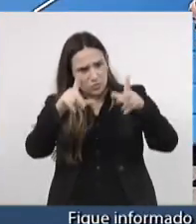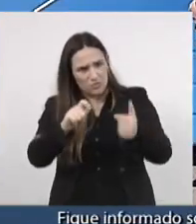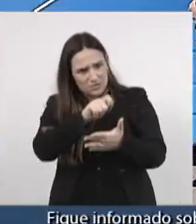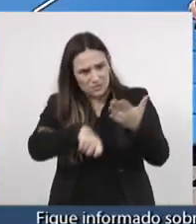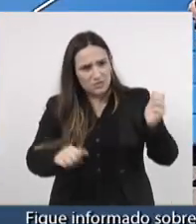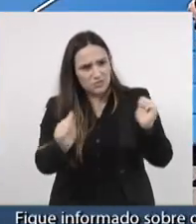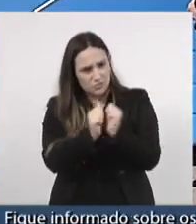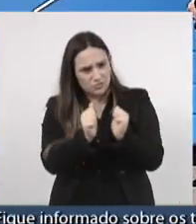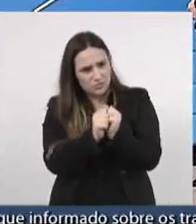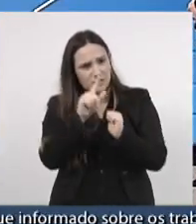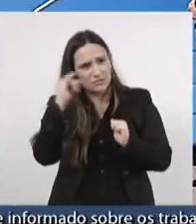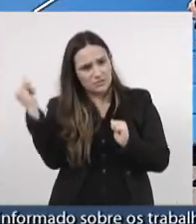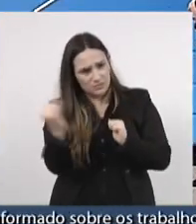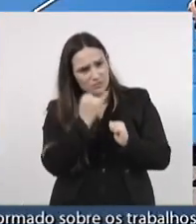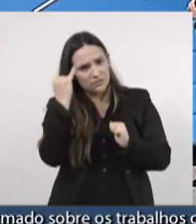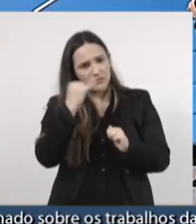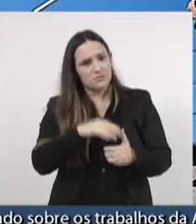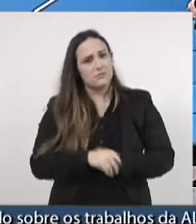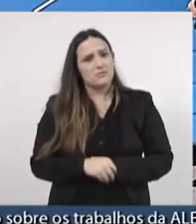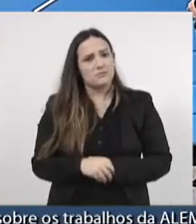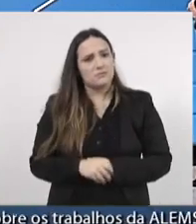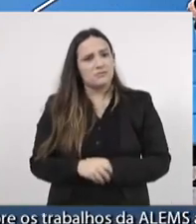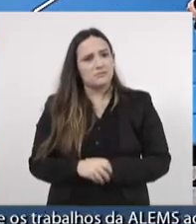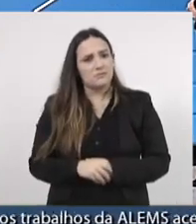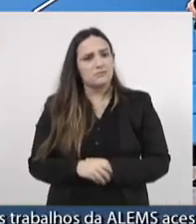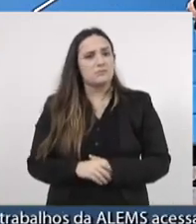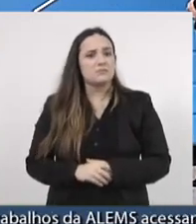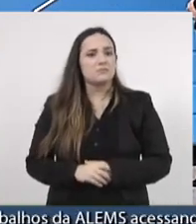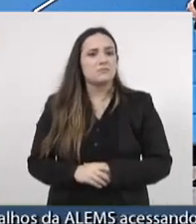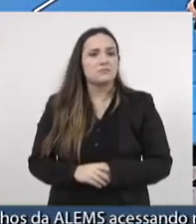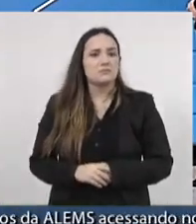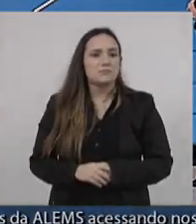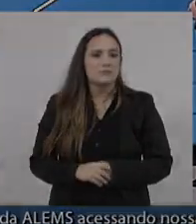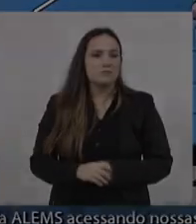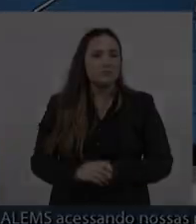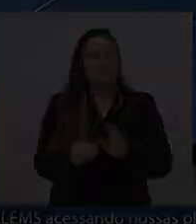Importante a indicação.